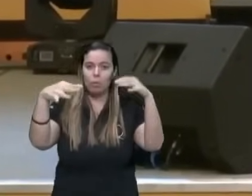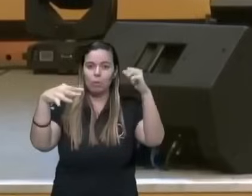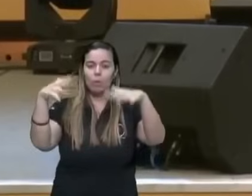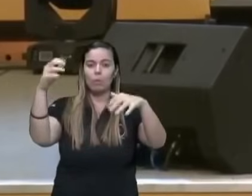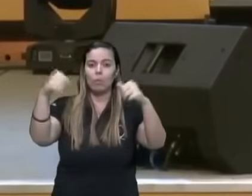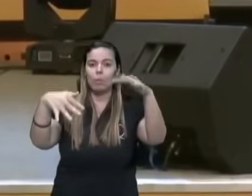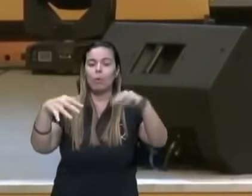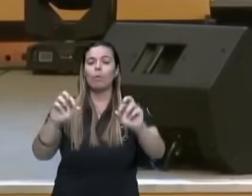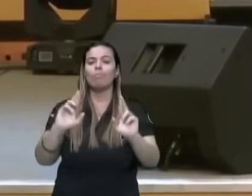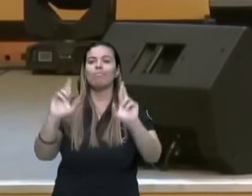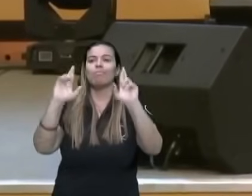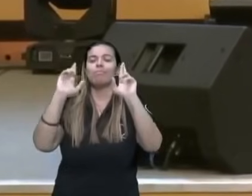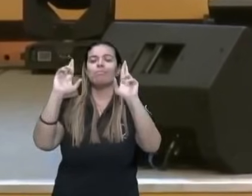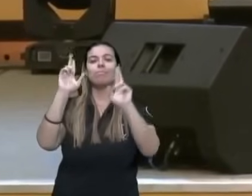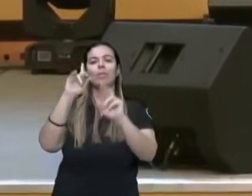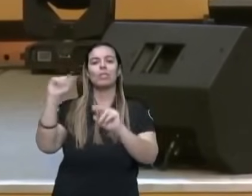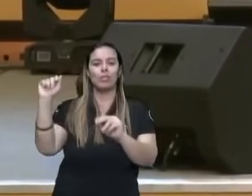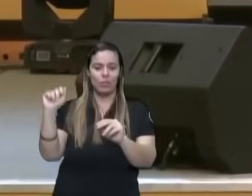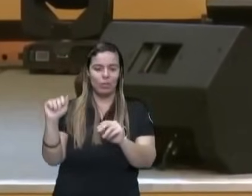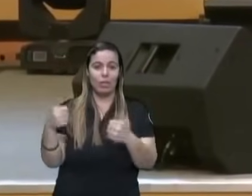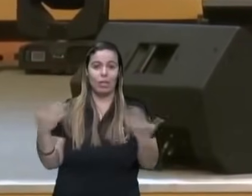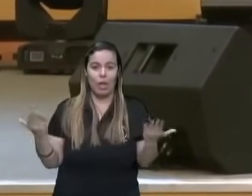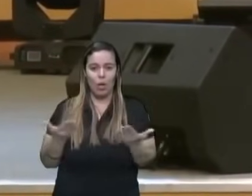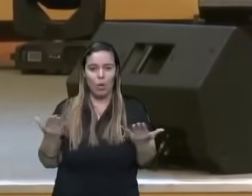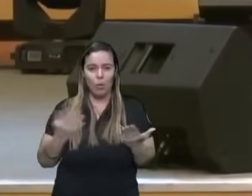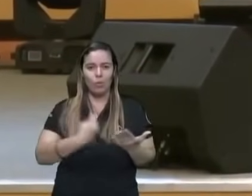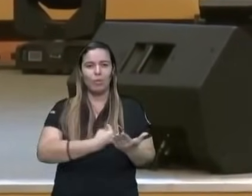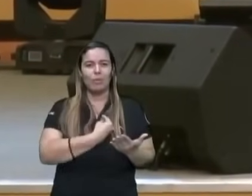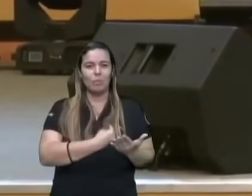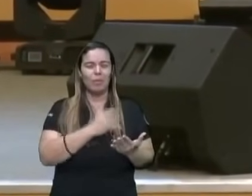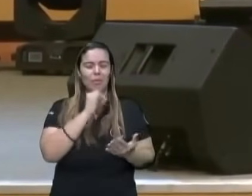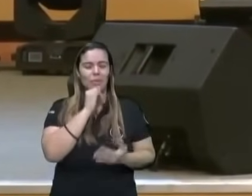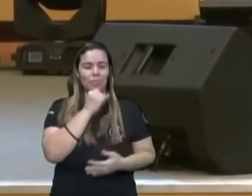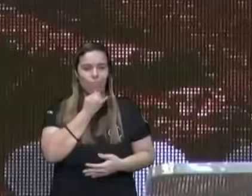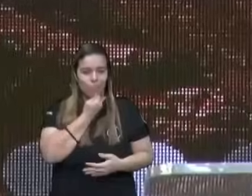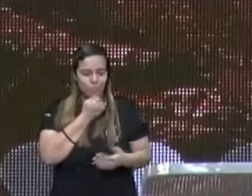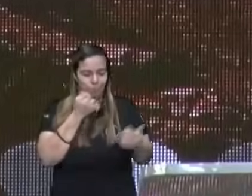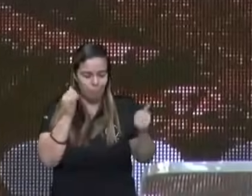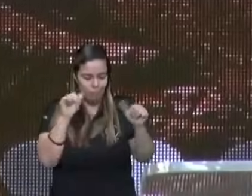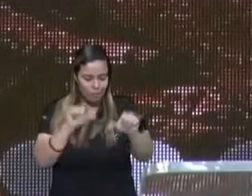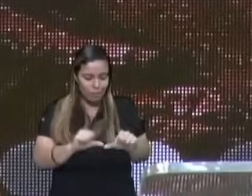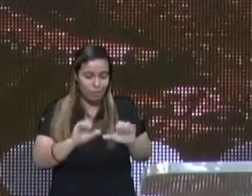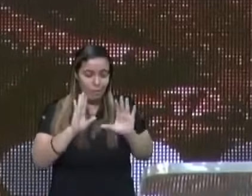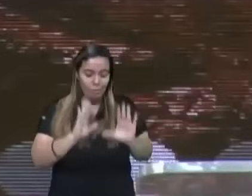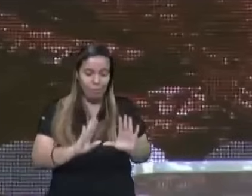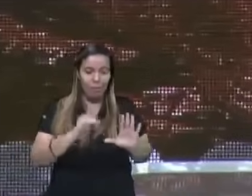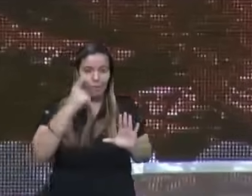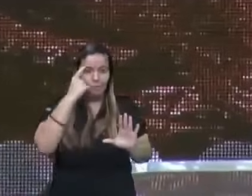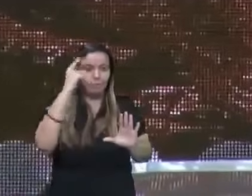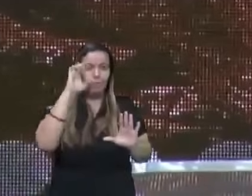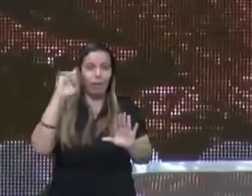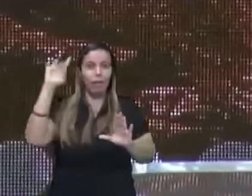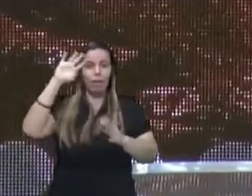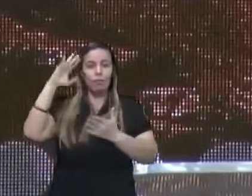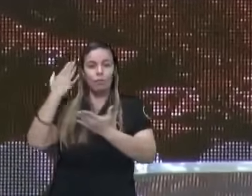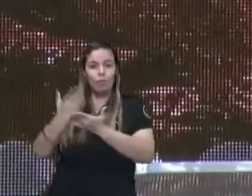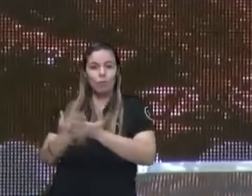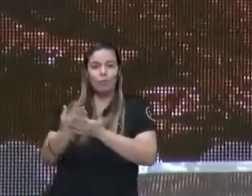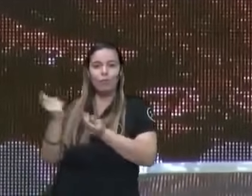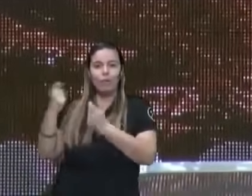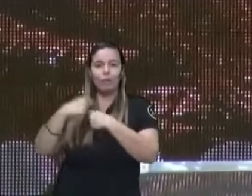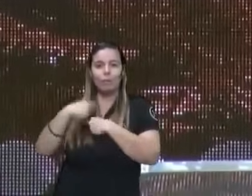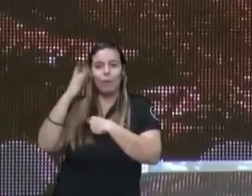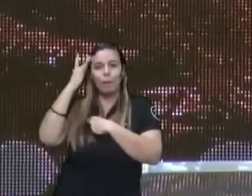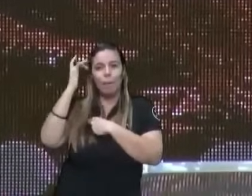esperança, vai ser dia. Hoje na minha vida é tristeza, mas porque eu confio no Senhor e